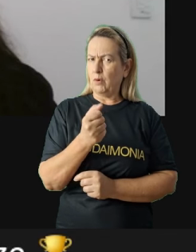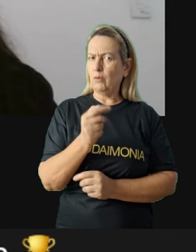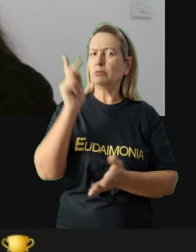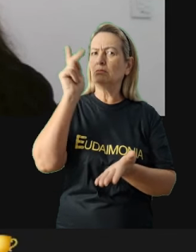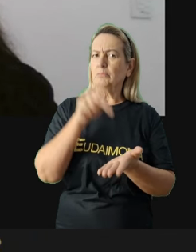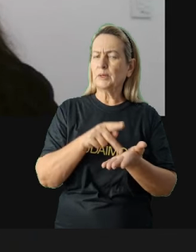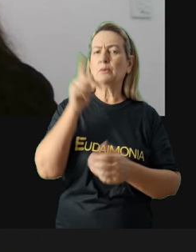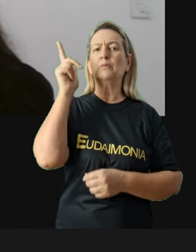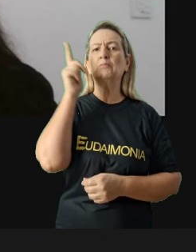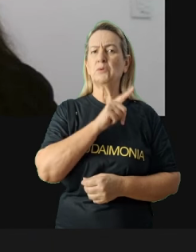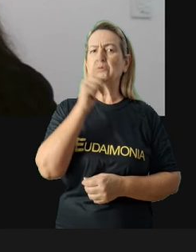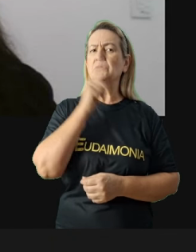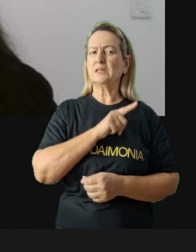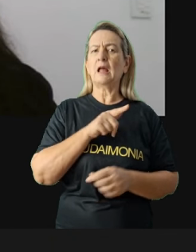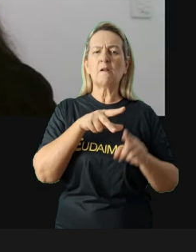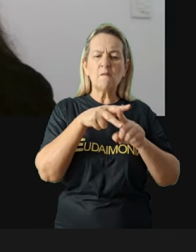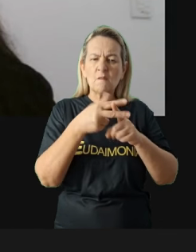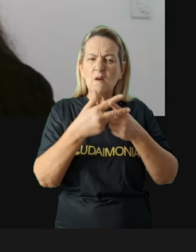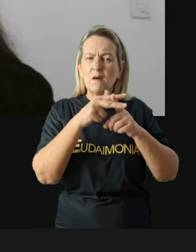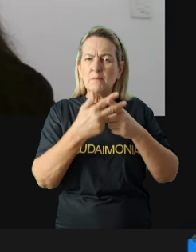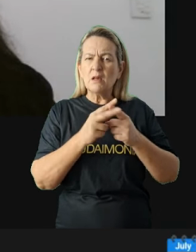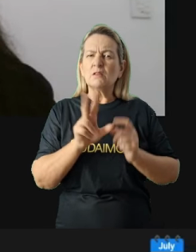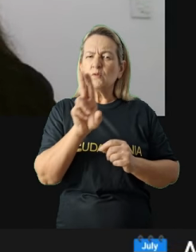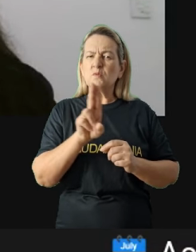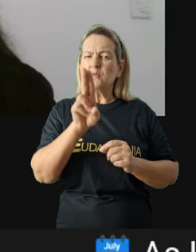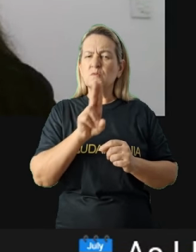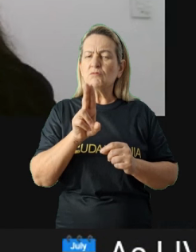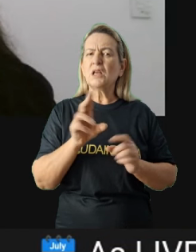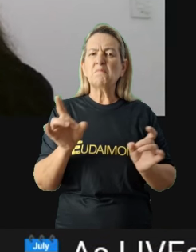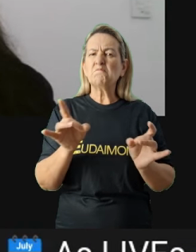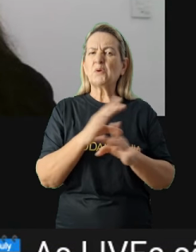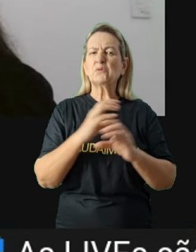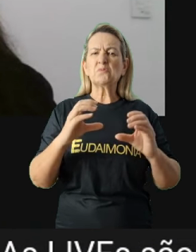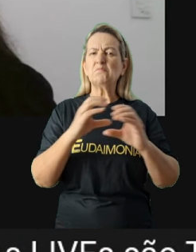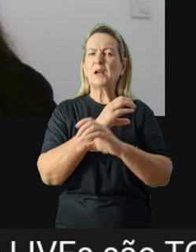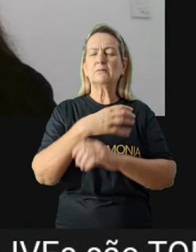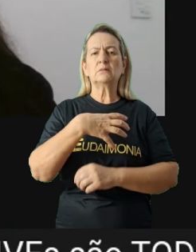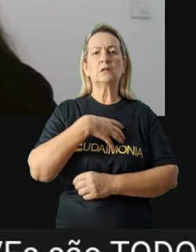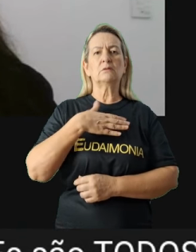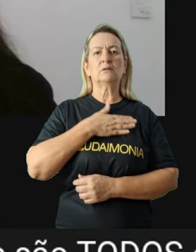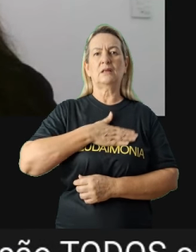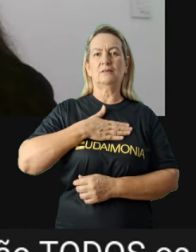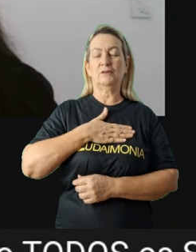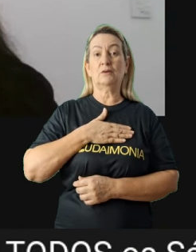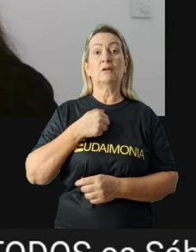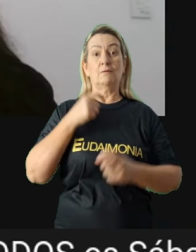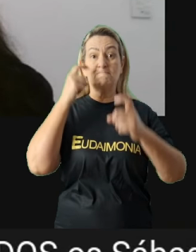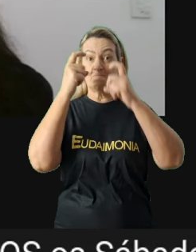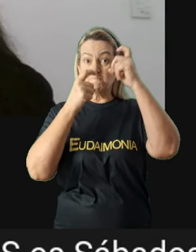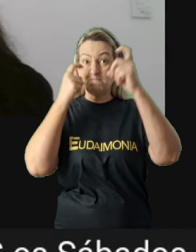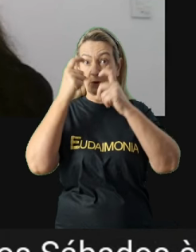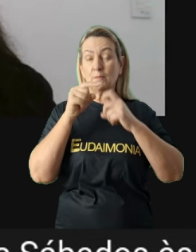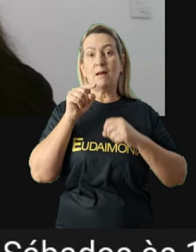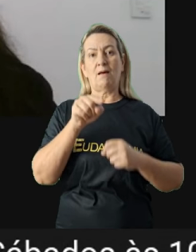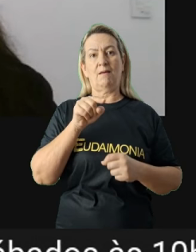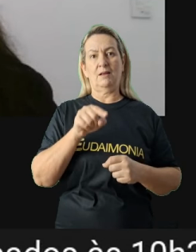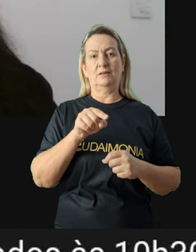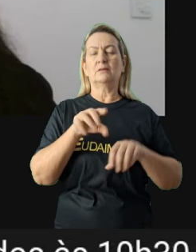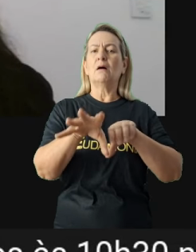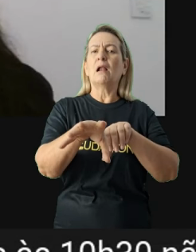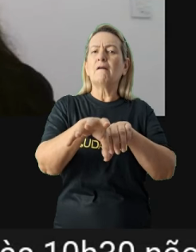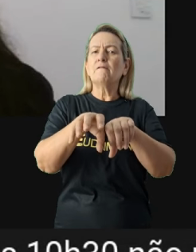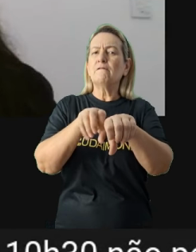são poucos os que de fato conseguem mobilizar essas ferramentas de forma satisfatória. Então, esse é